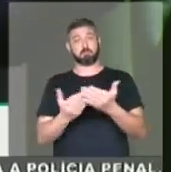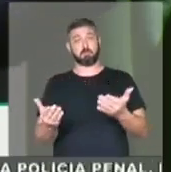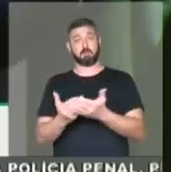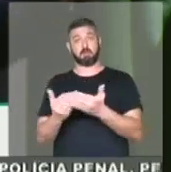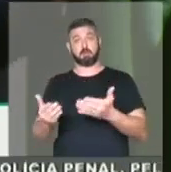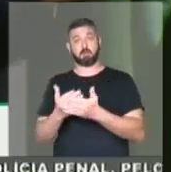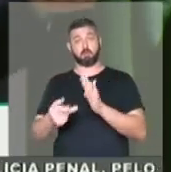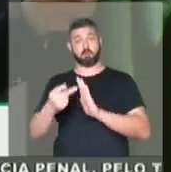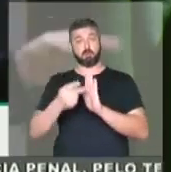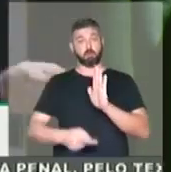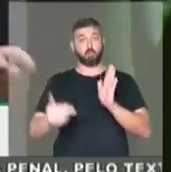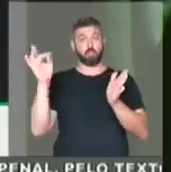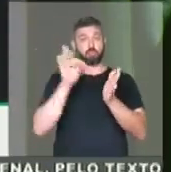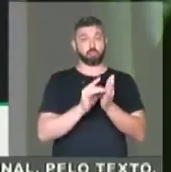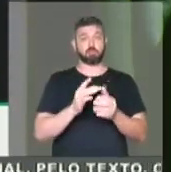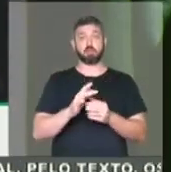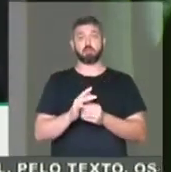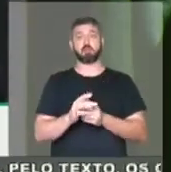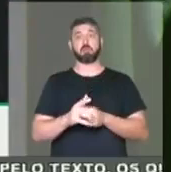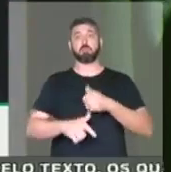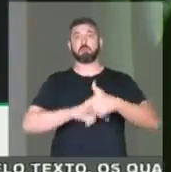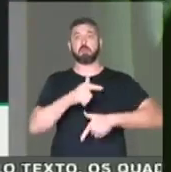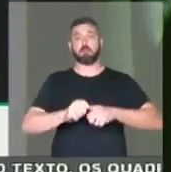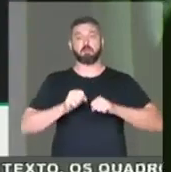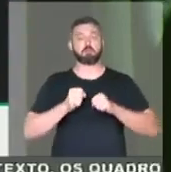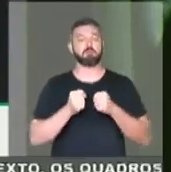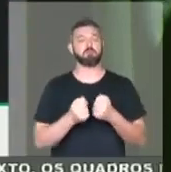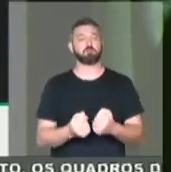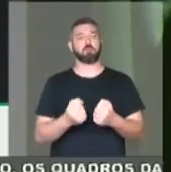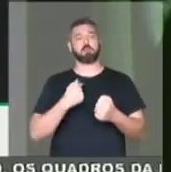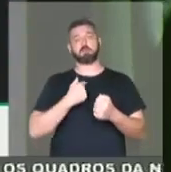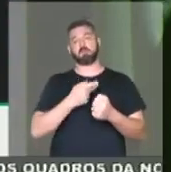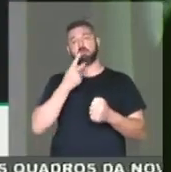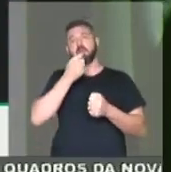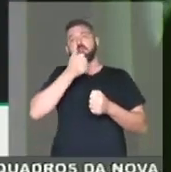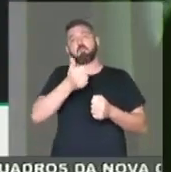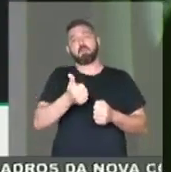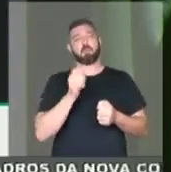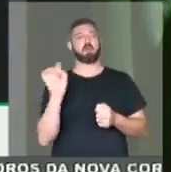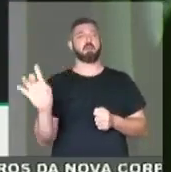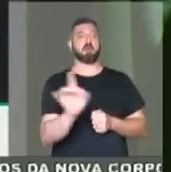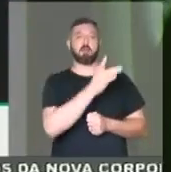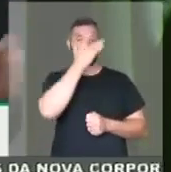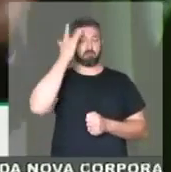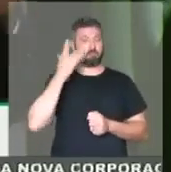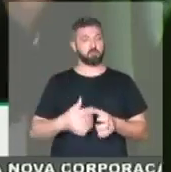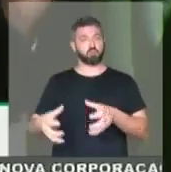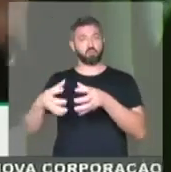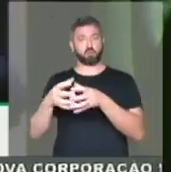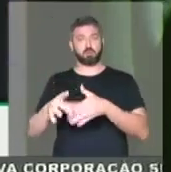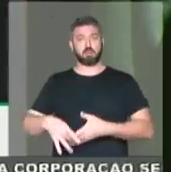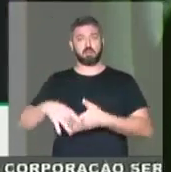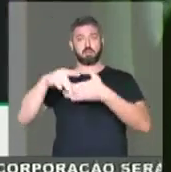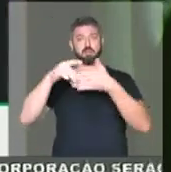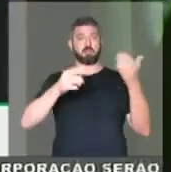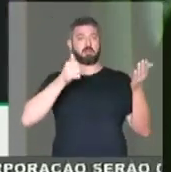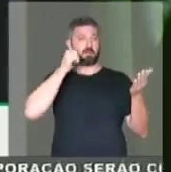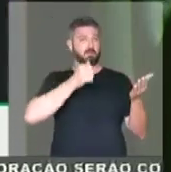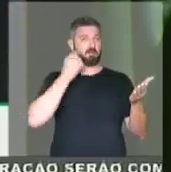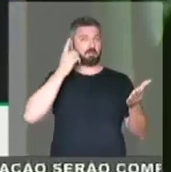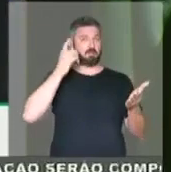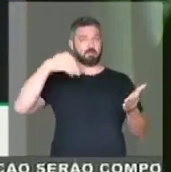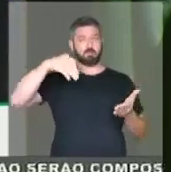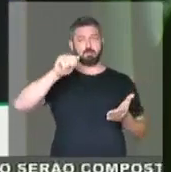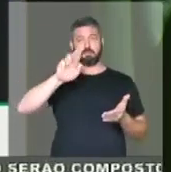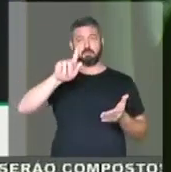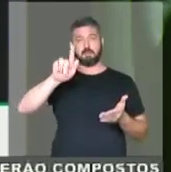do projeto original, porque houve um trabalho intenso, que eu queria elogiar cada membro desse grupo, liderado pela deputada